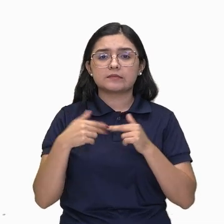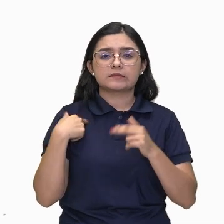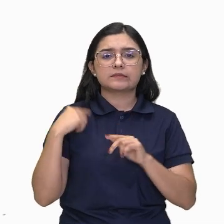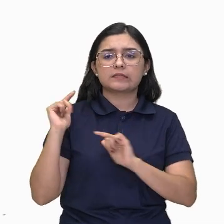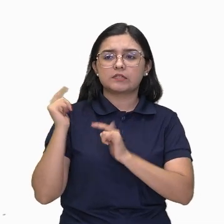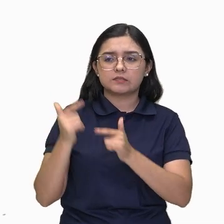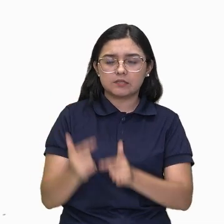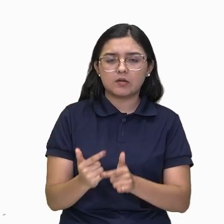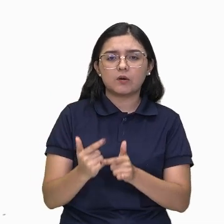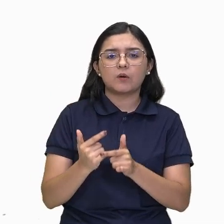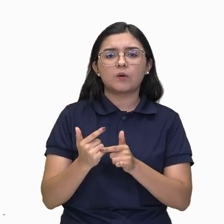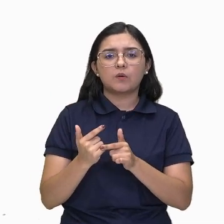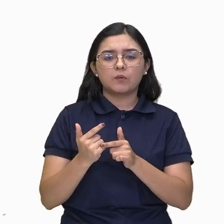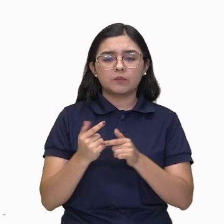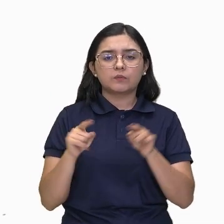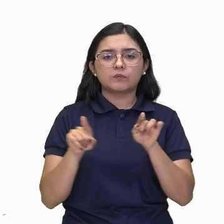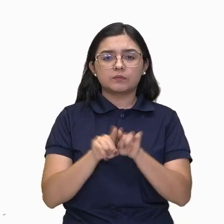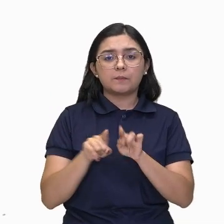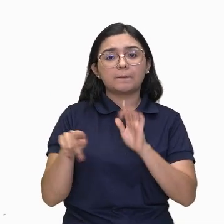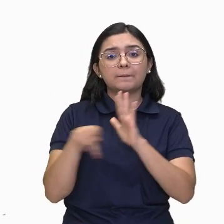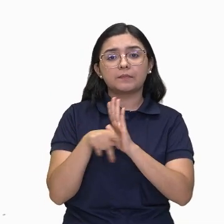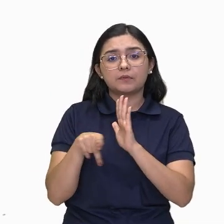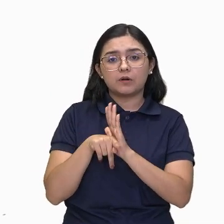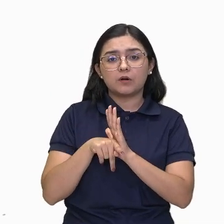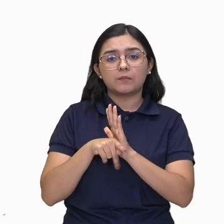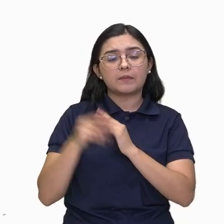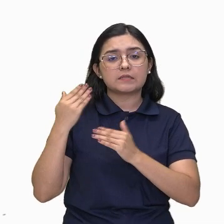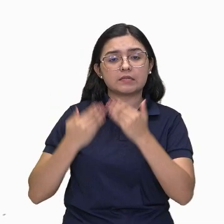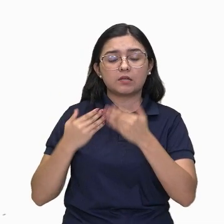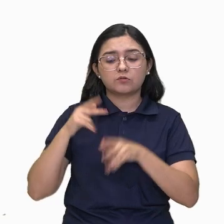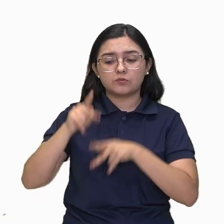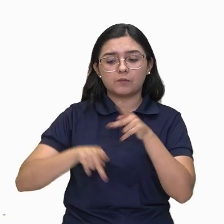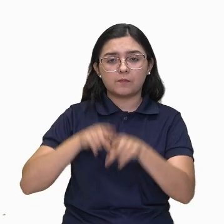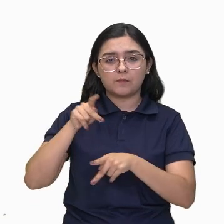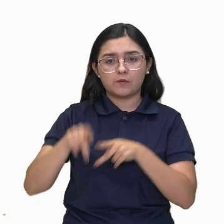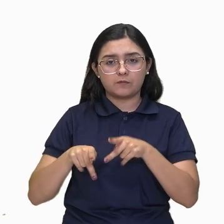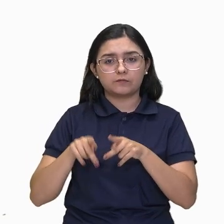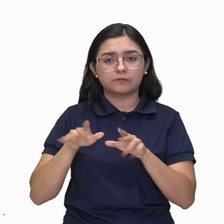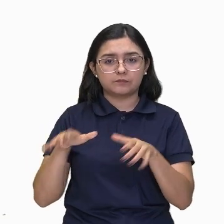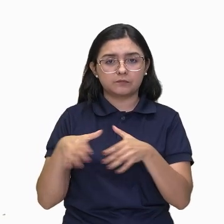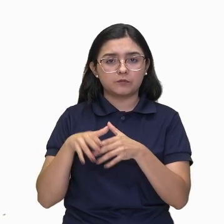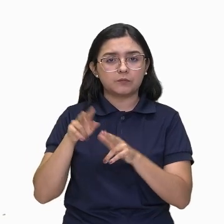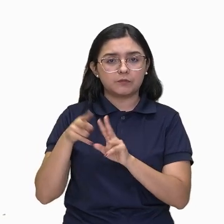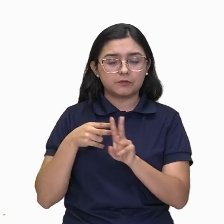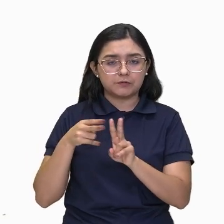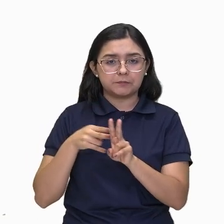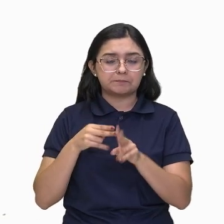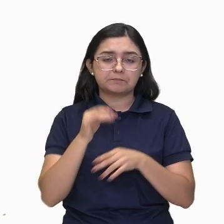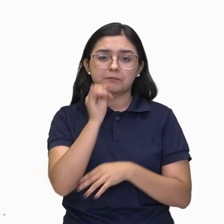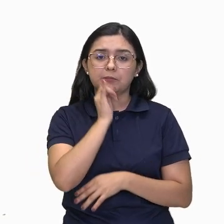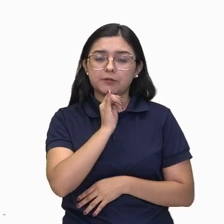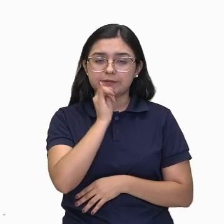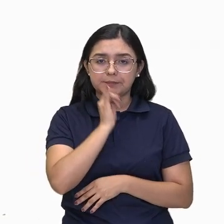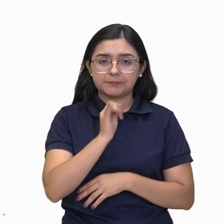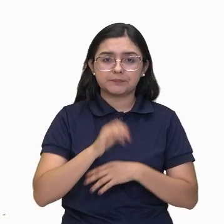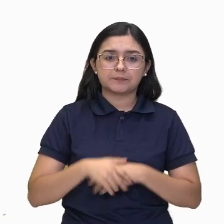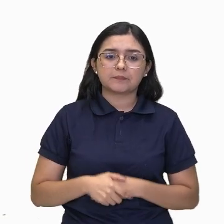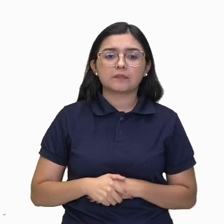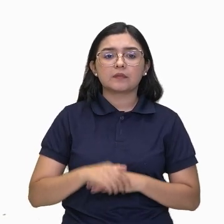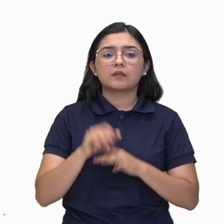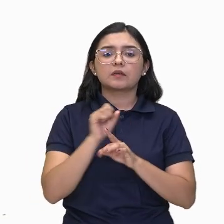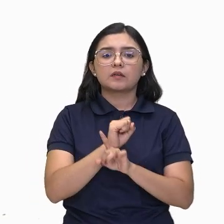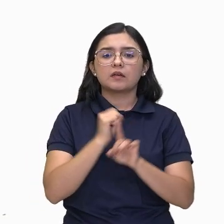povo, está ligado com tudo aquilo que vai identificando aquele povo desde a sua origem, né? Por exemplo, muitas vezes a